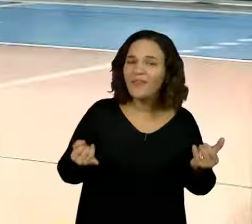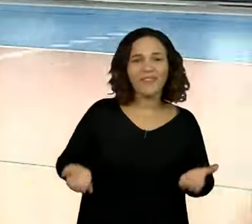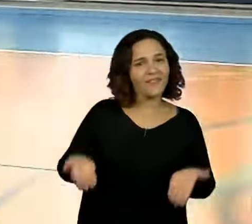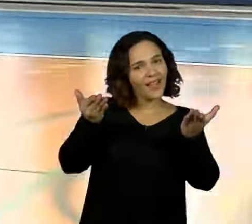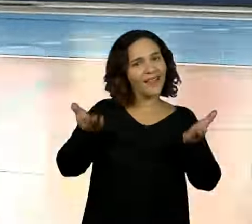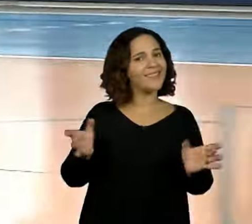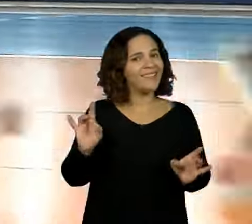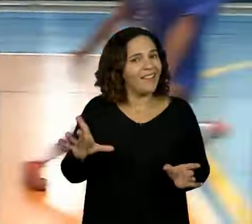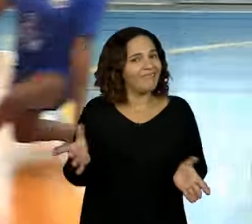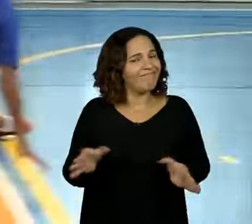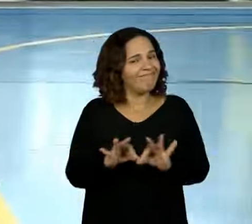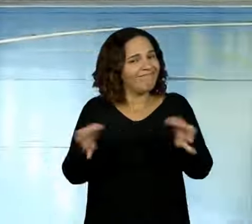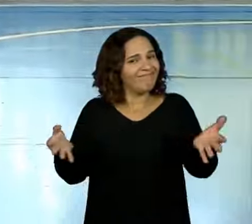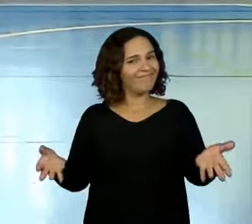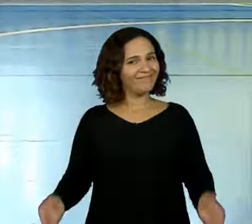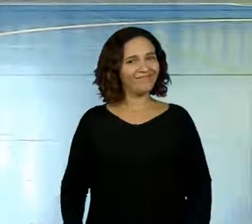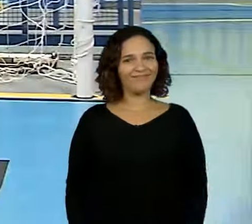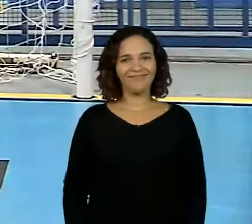diverte.